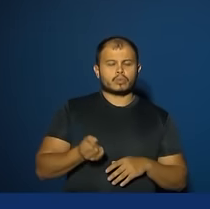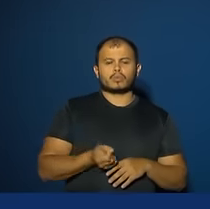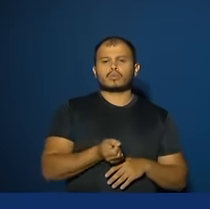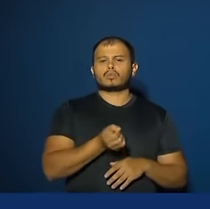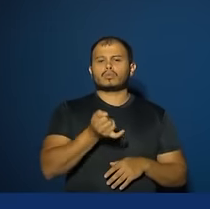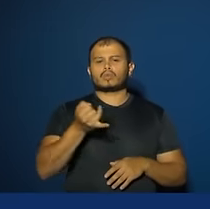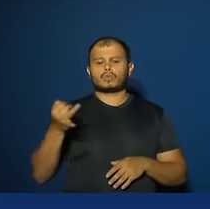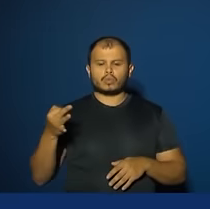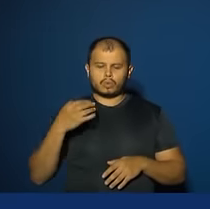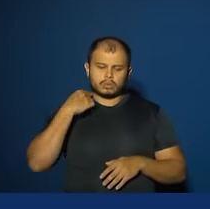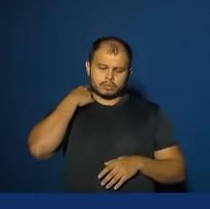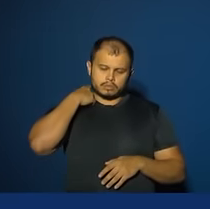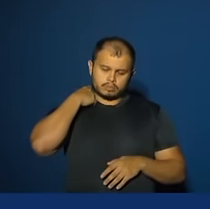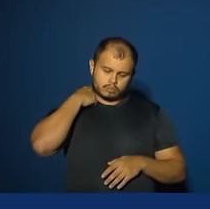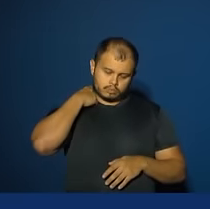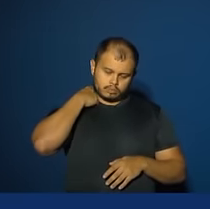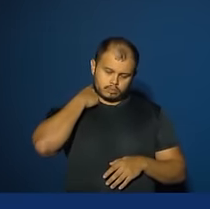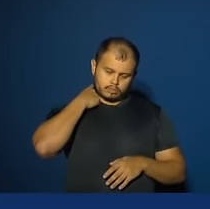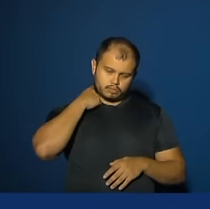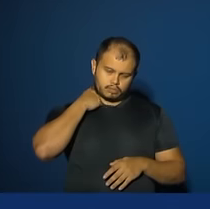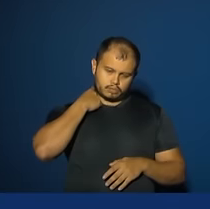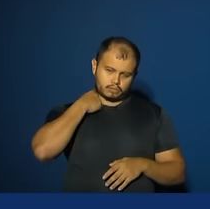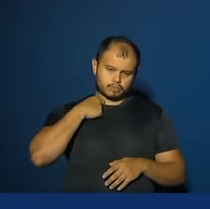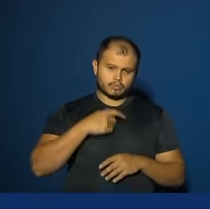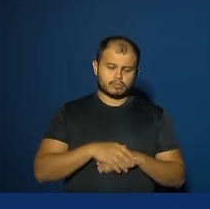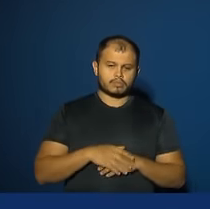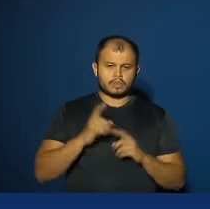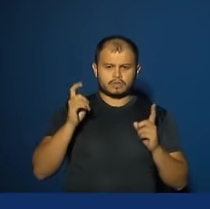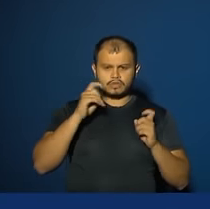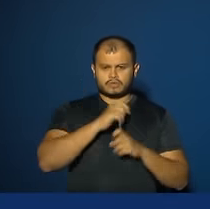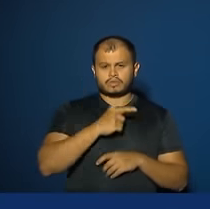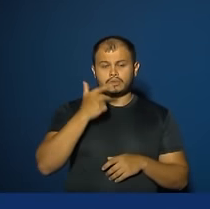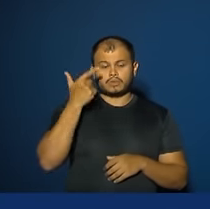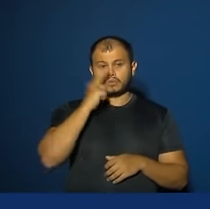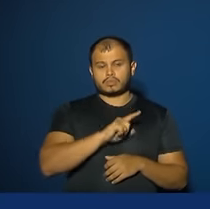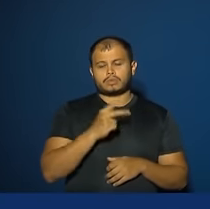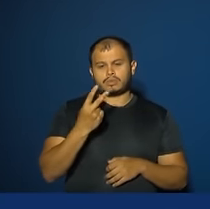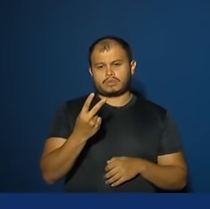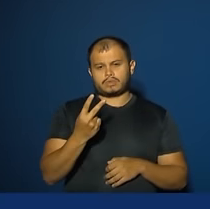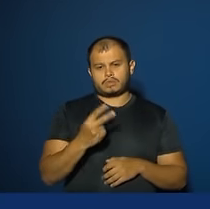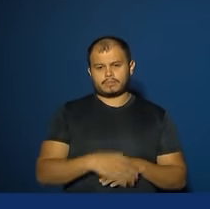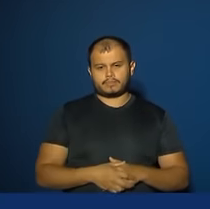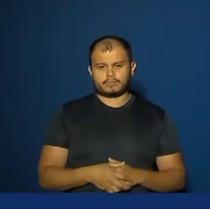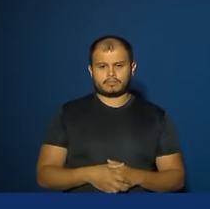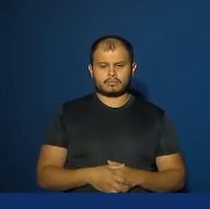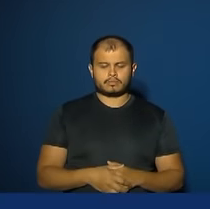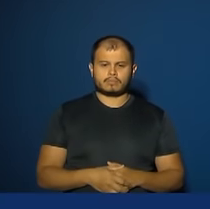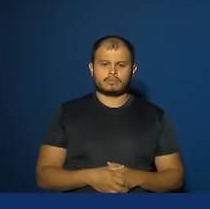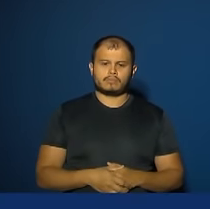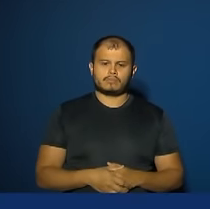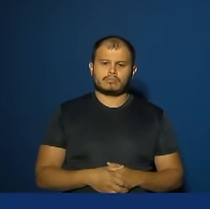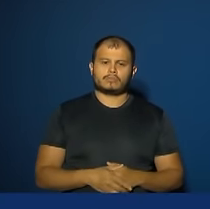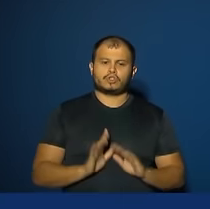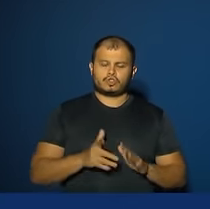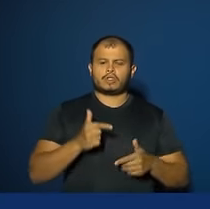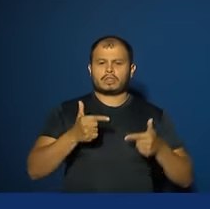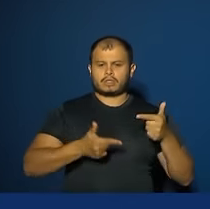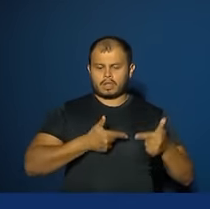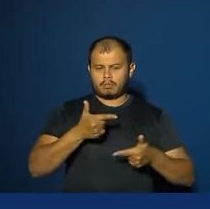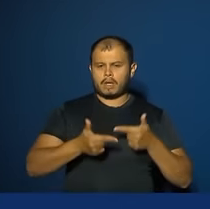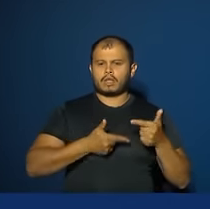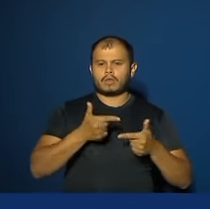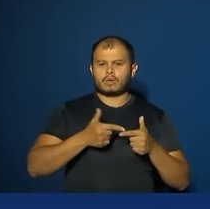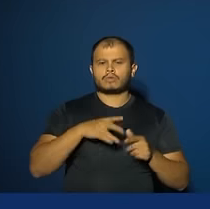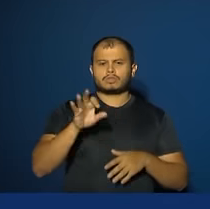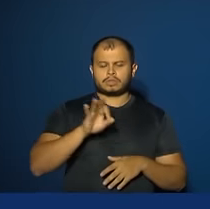dos Estados Unidos, é difícil chegar em 2. Assim, a gente trabalhou com uma taxa